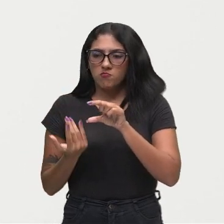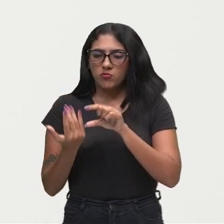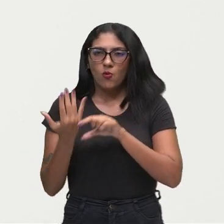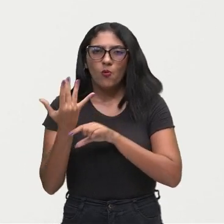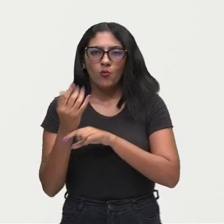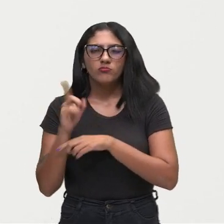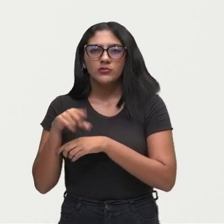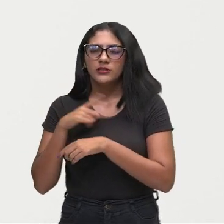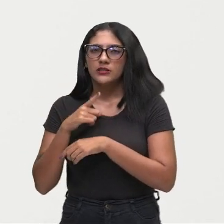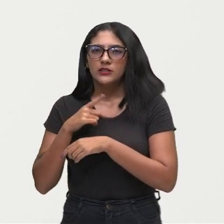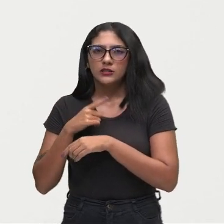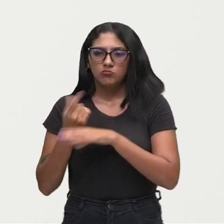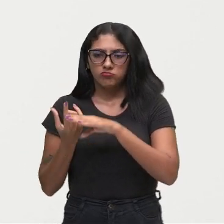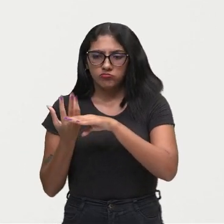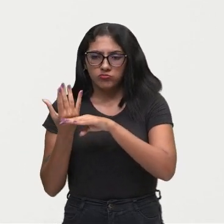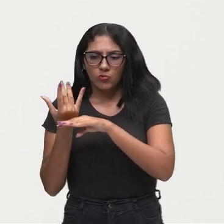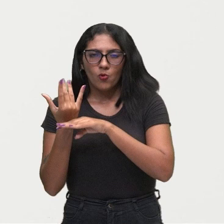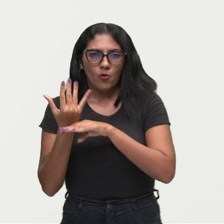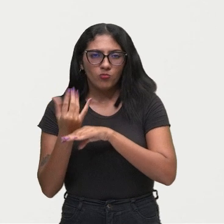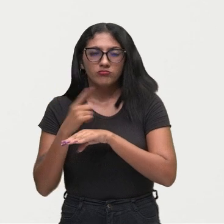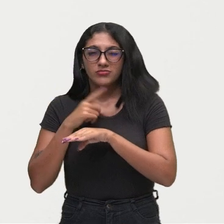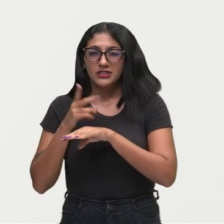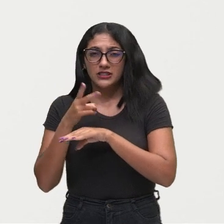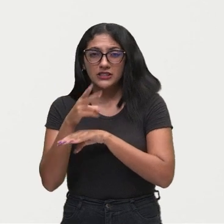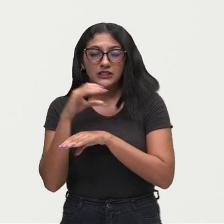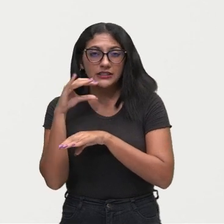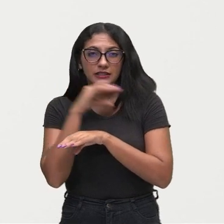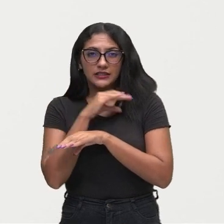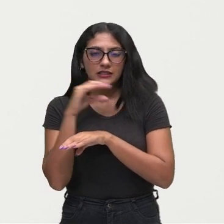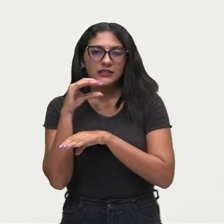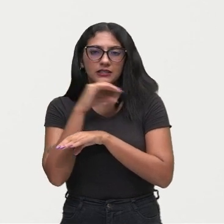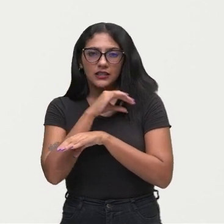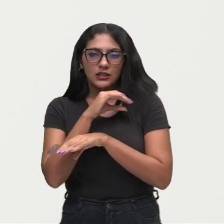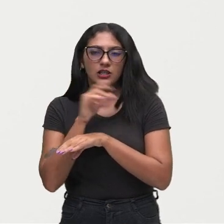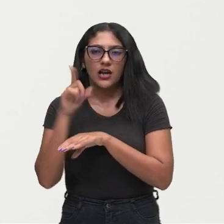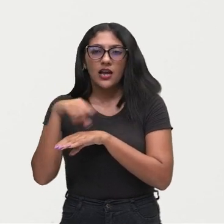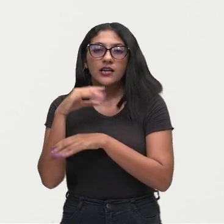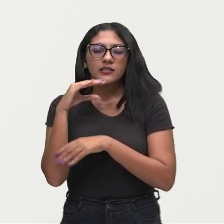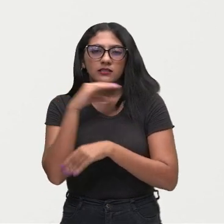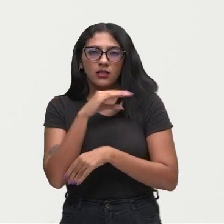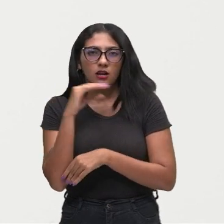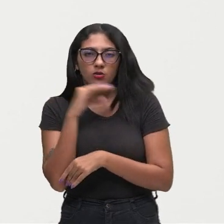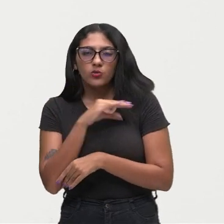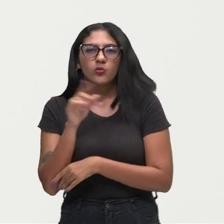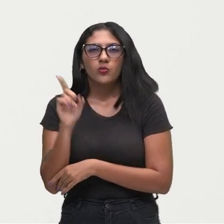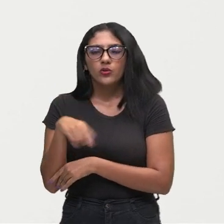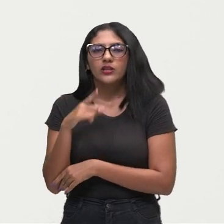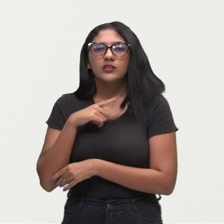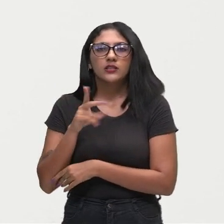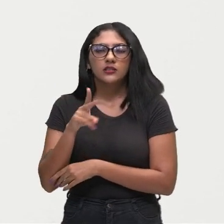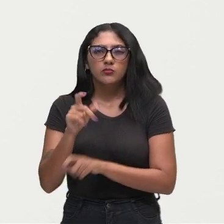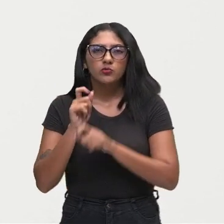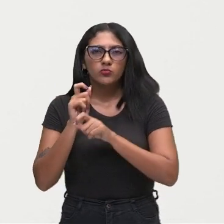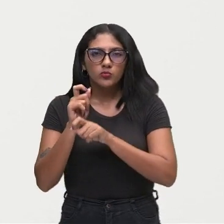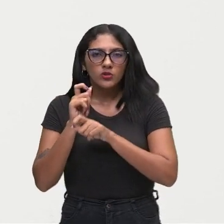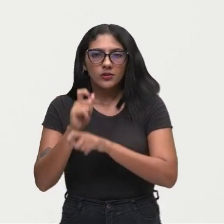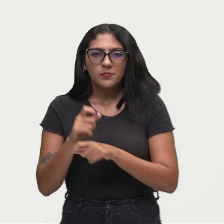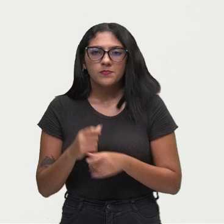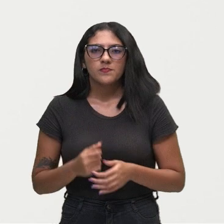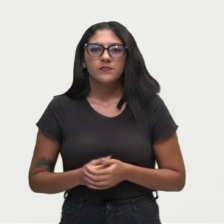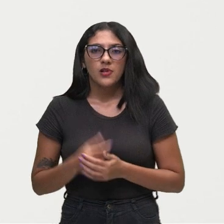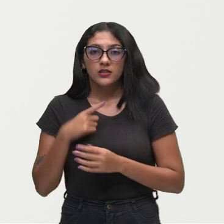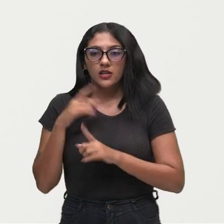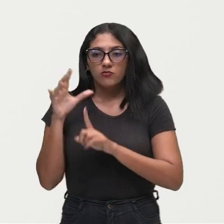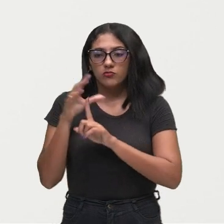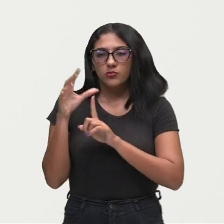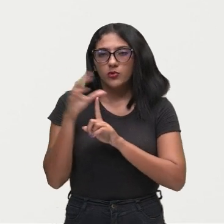presença do calor, que neste calor ele vai induzir ali uma